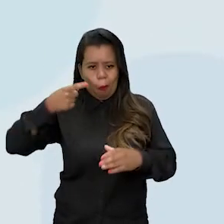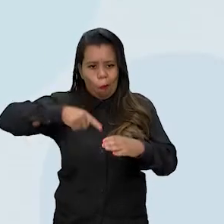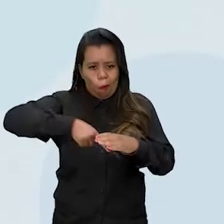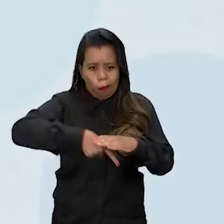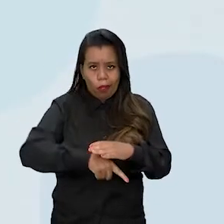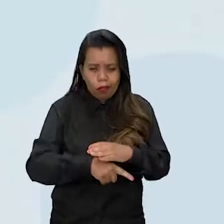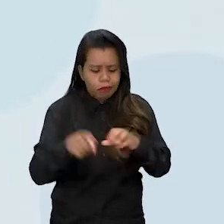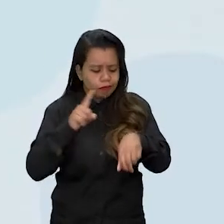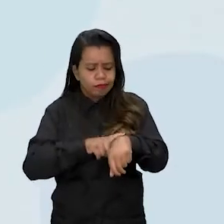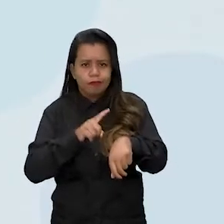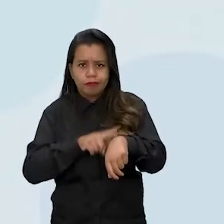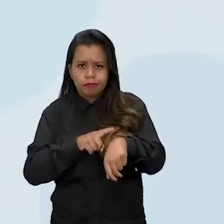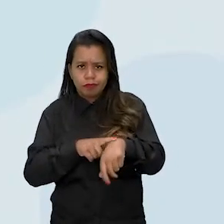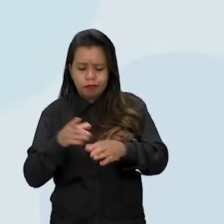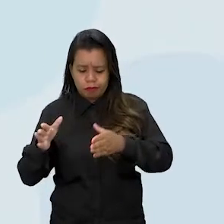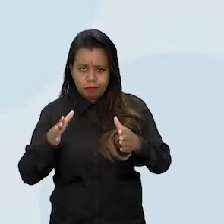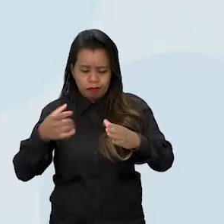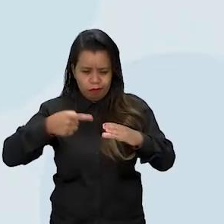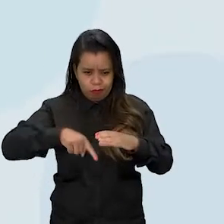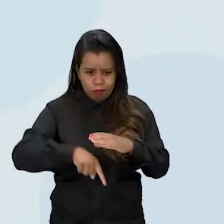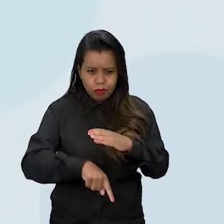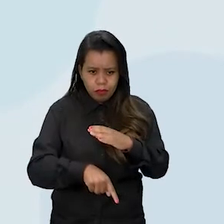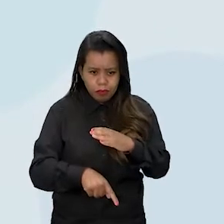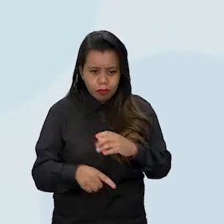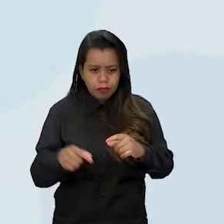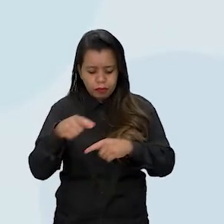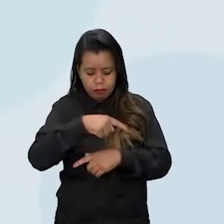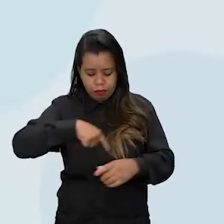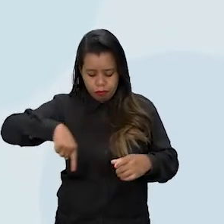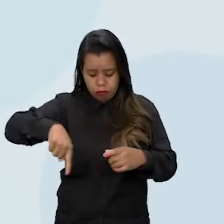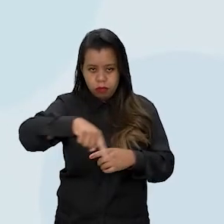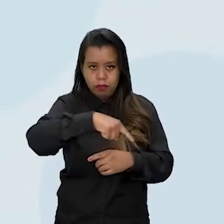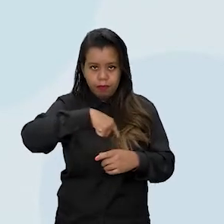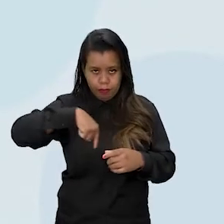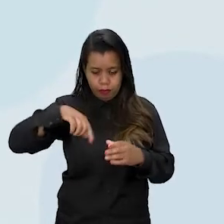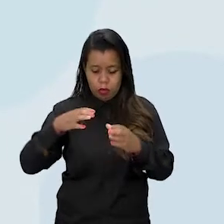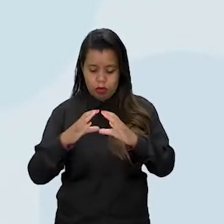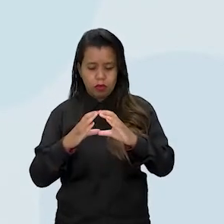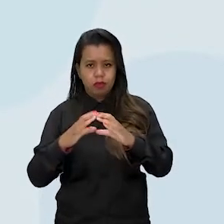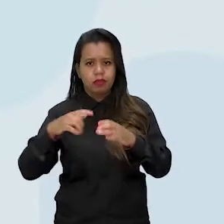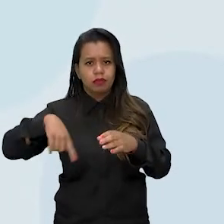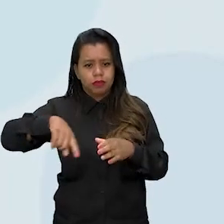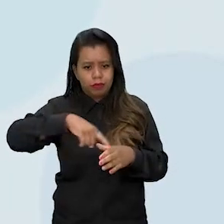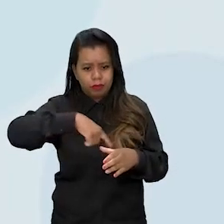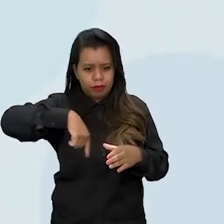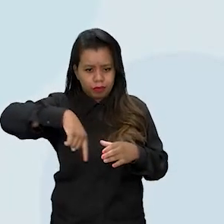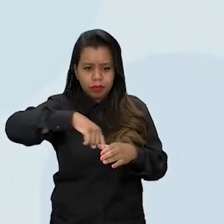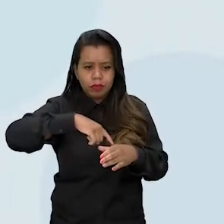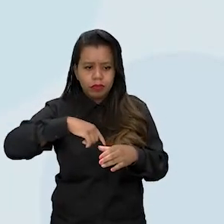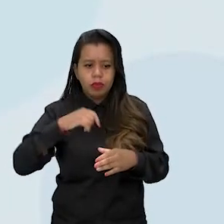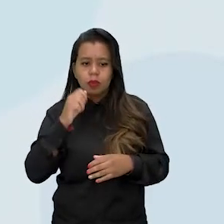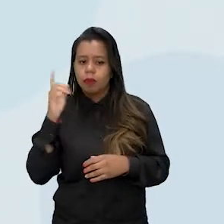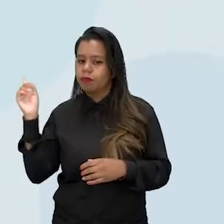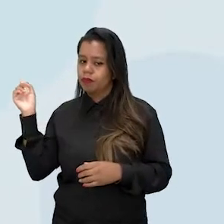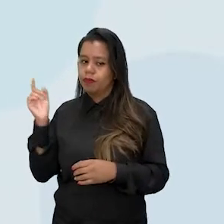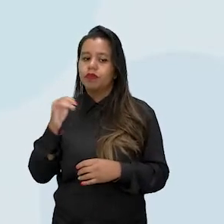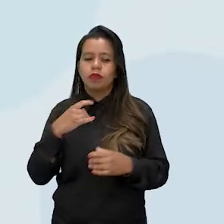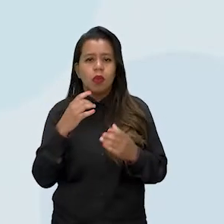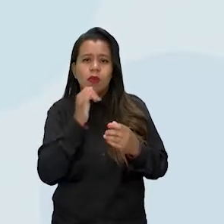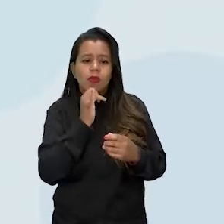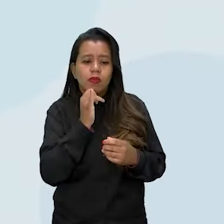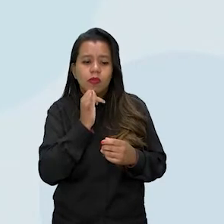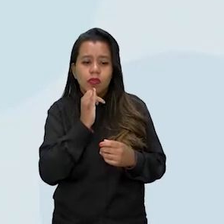tempo adequado e perfeitamente cilíndrico, né? Redondinho e tal. Temos aí um exemplo de um trabalho realizado